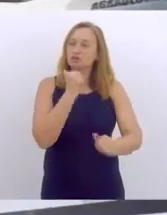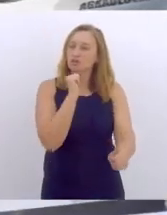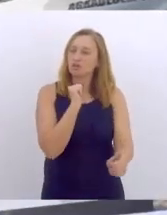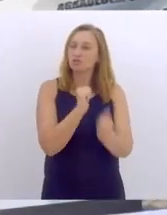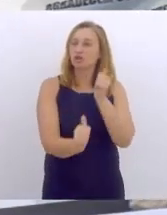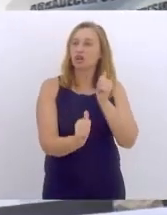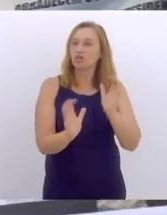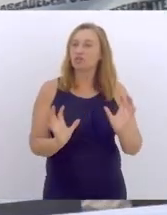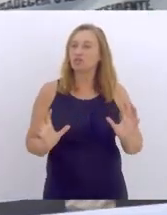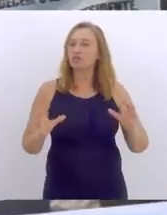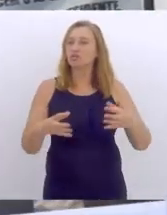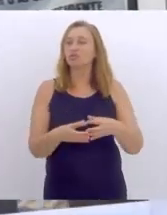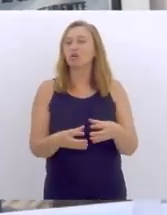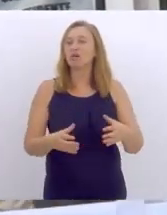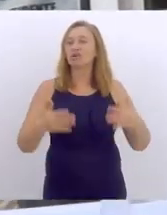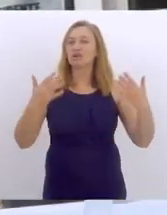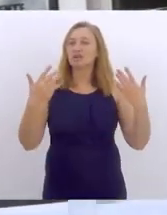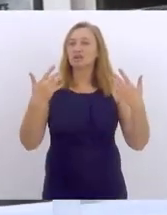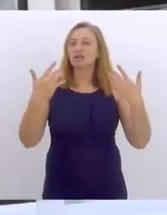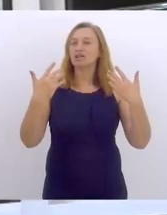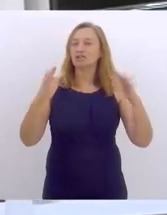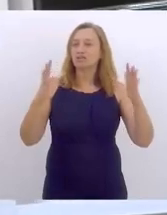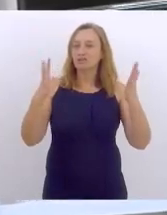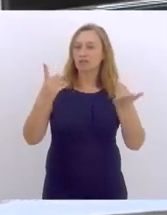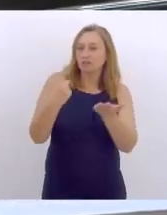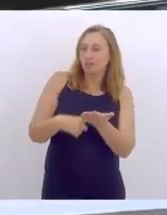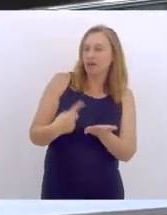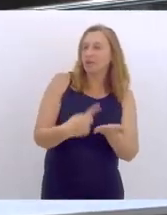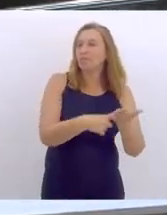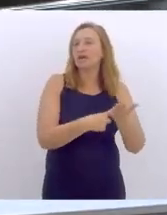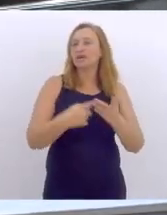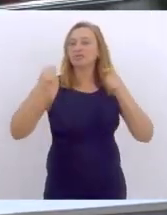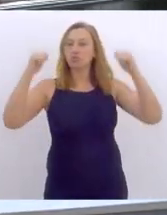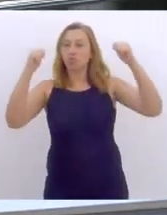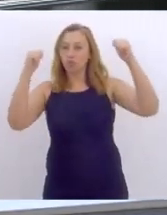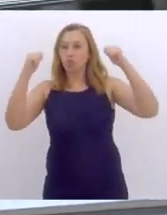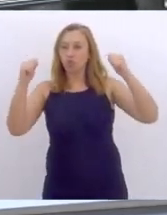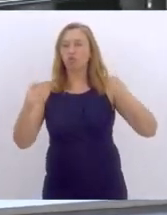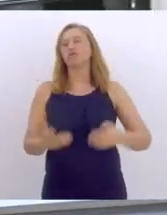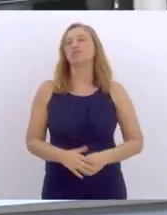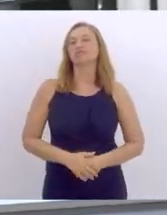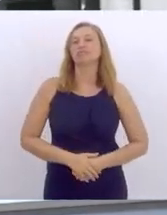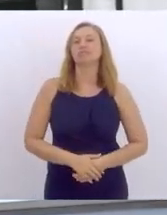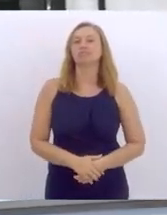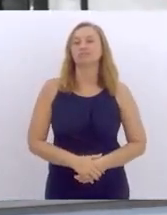futebol. Viva as torcidas organizadas! Viva a Natorre!